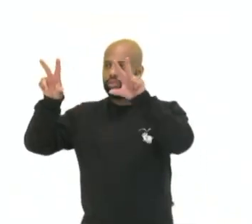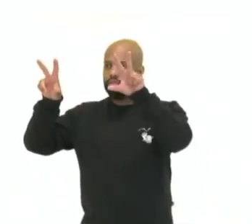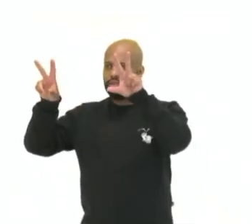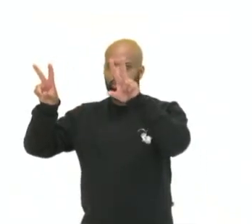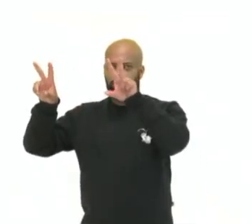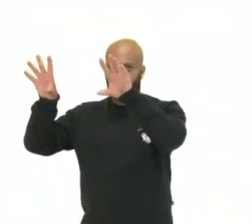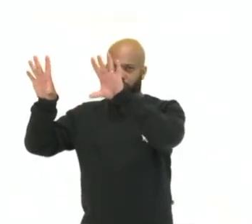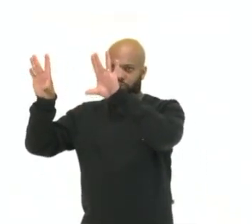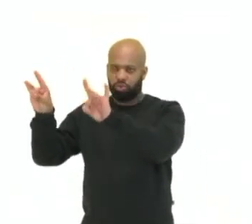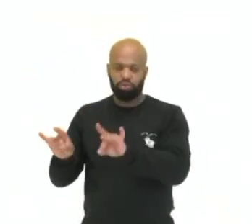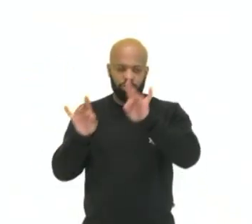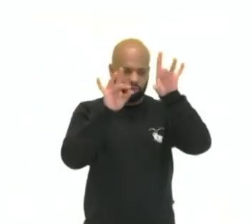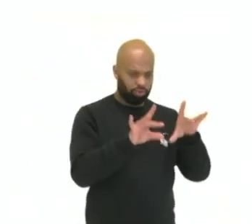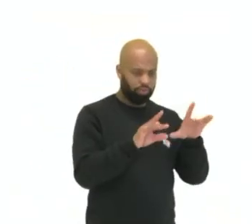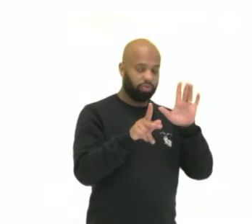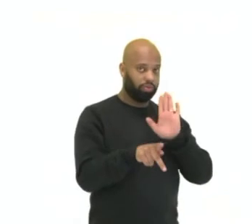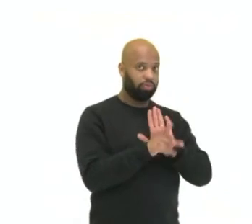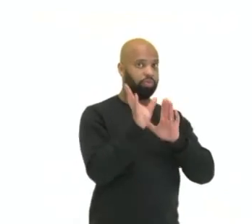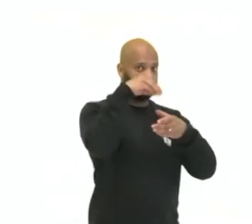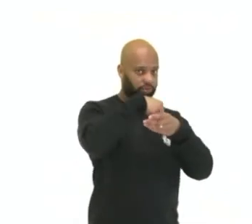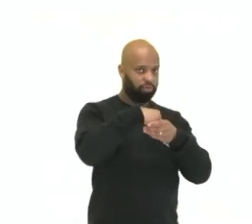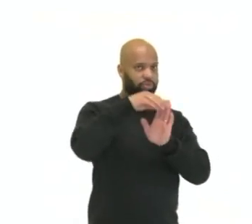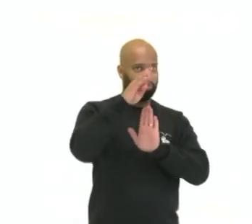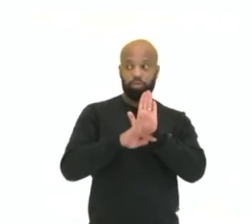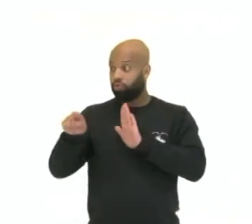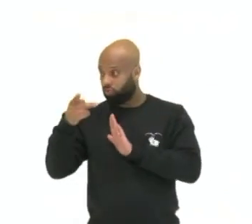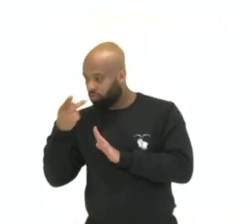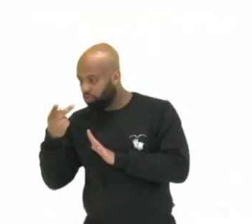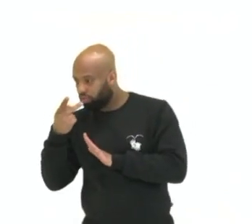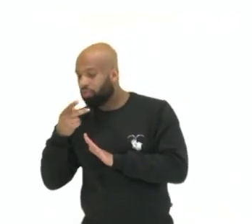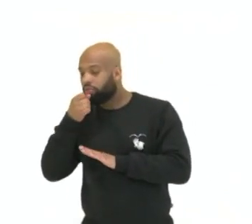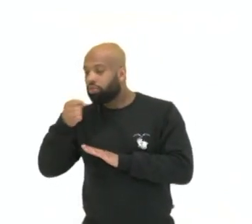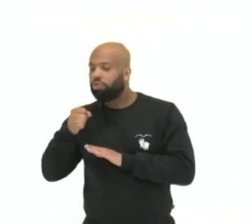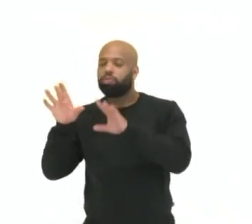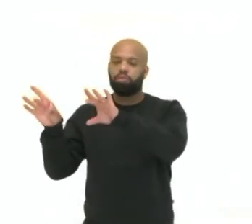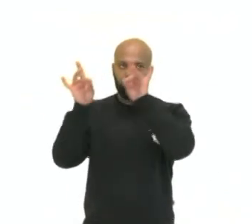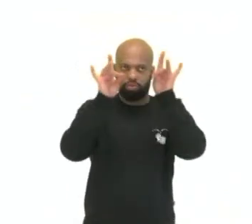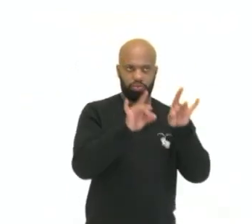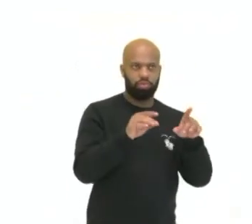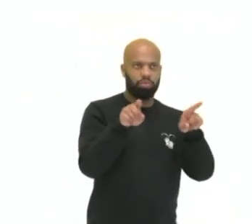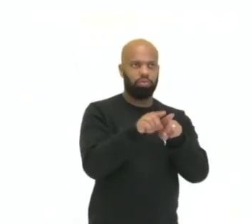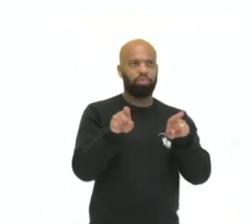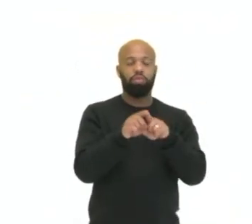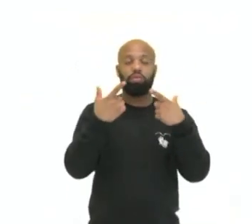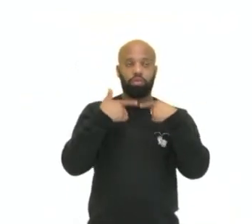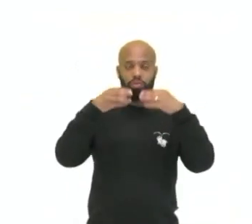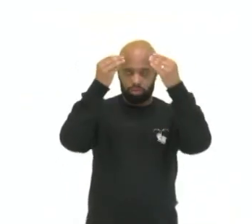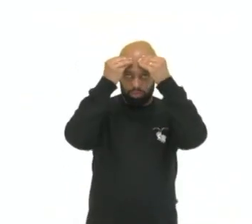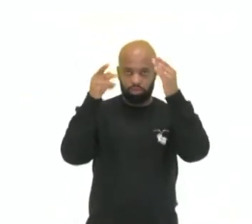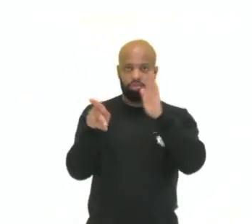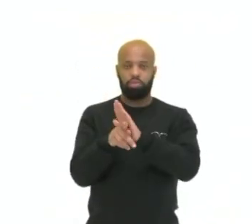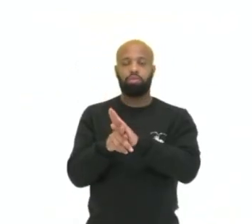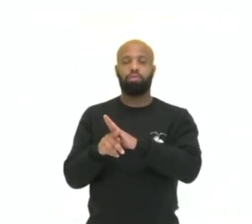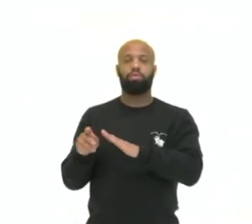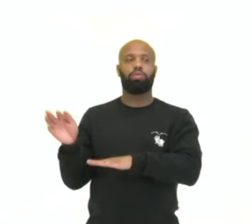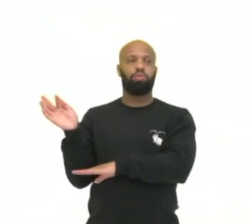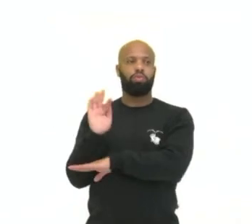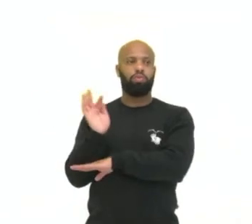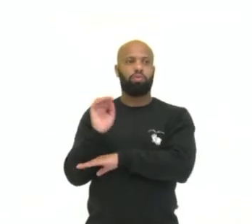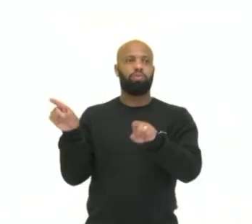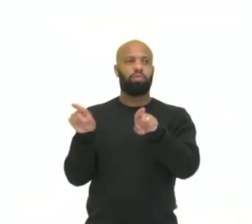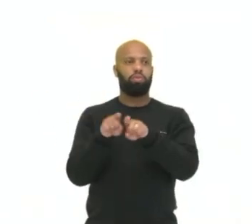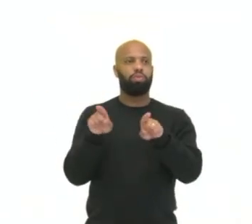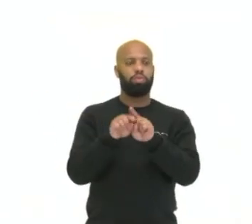uma objetividade e uma subjetividade. A linguagem tem que ser formal e os textos precisam ser